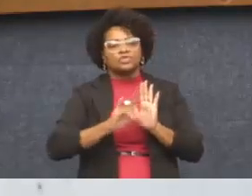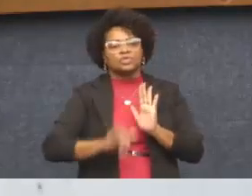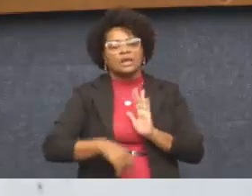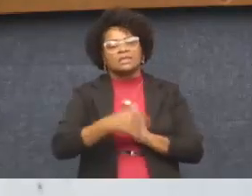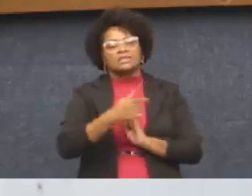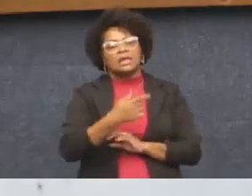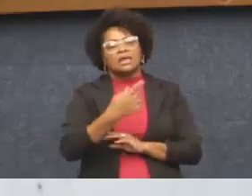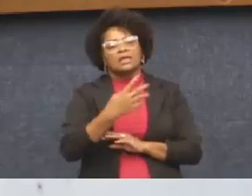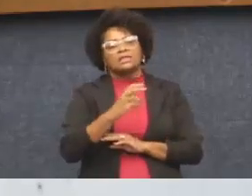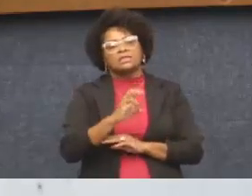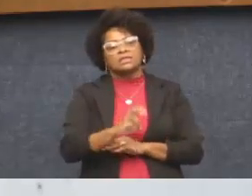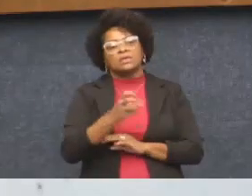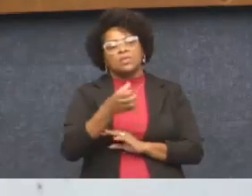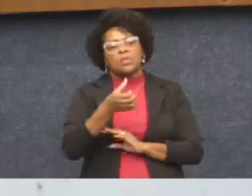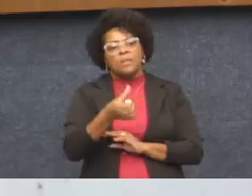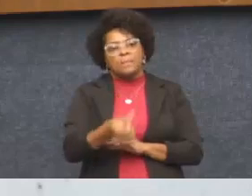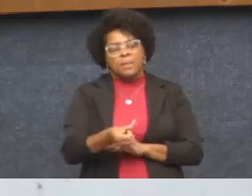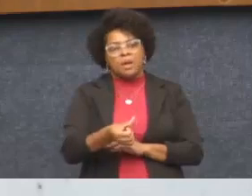lei